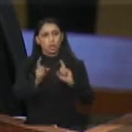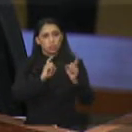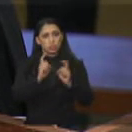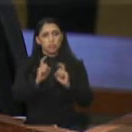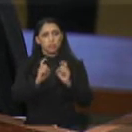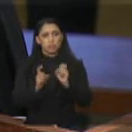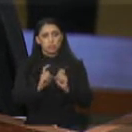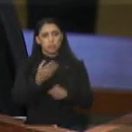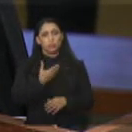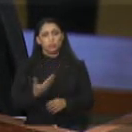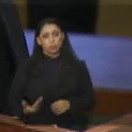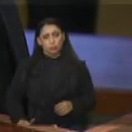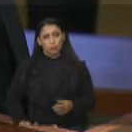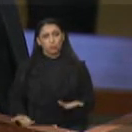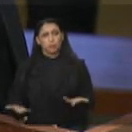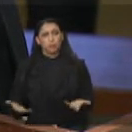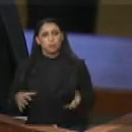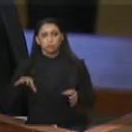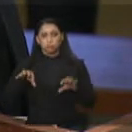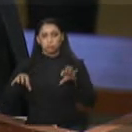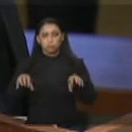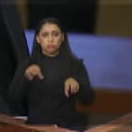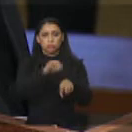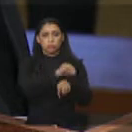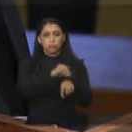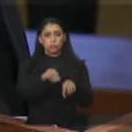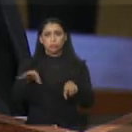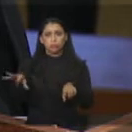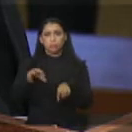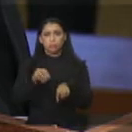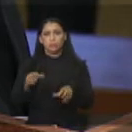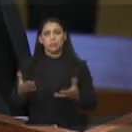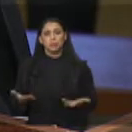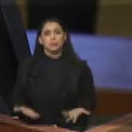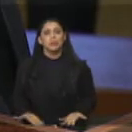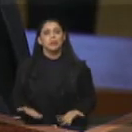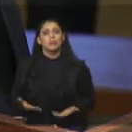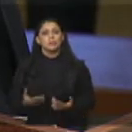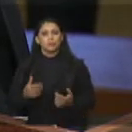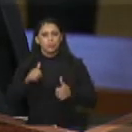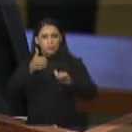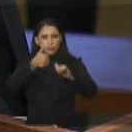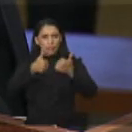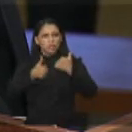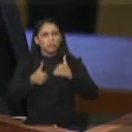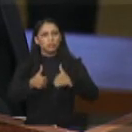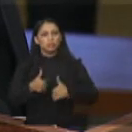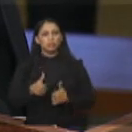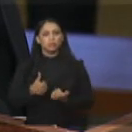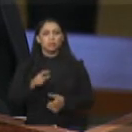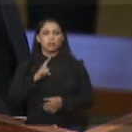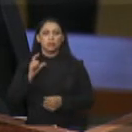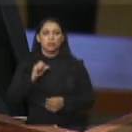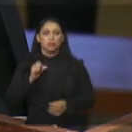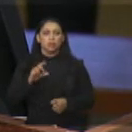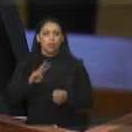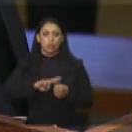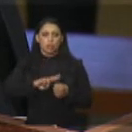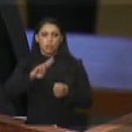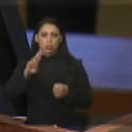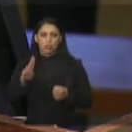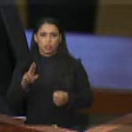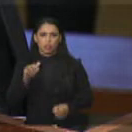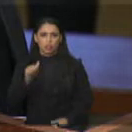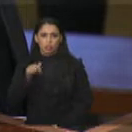pública federal. Pois bem, examine inicialmente as preliminares ao mérito suscitadas pela Advocacia